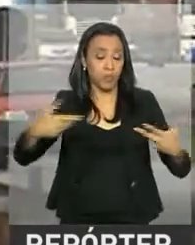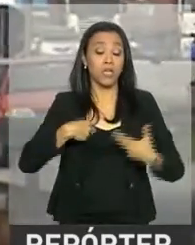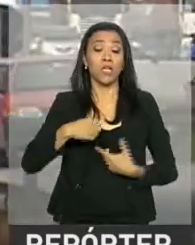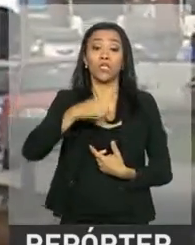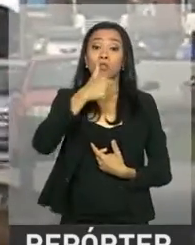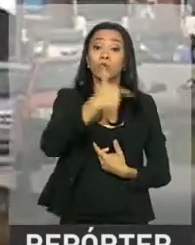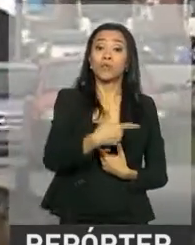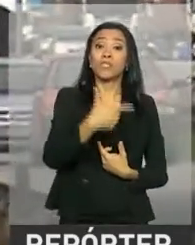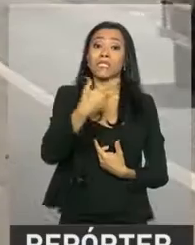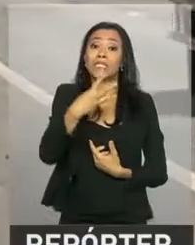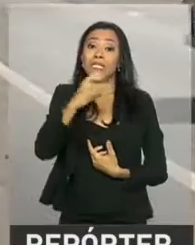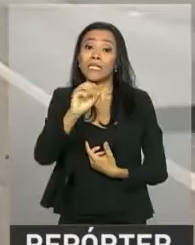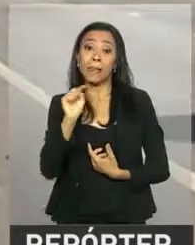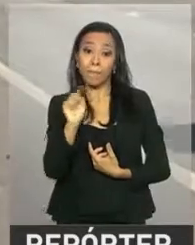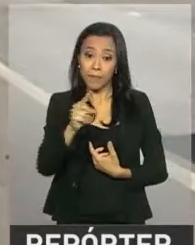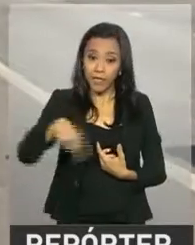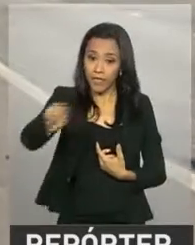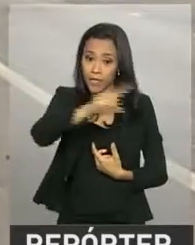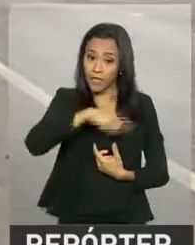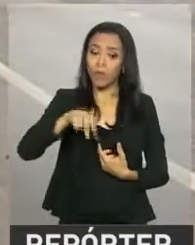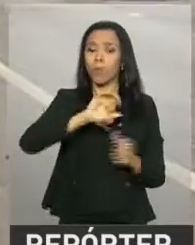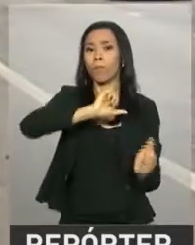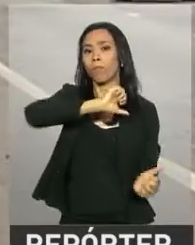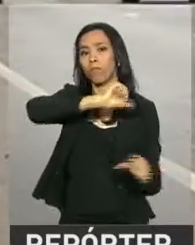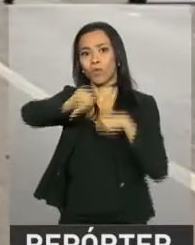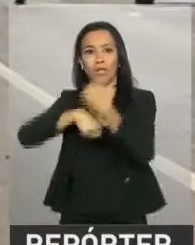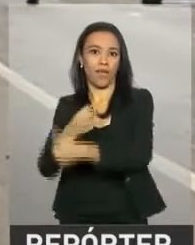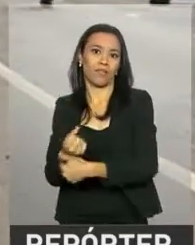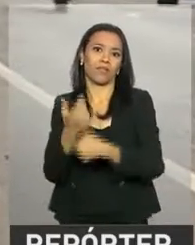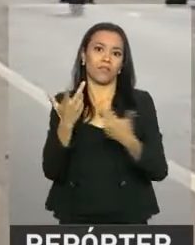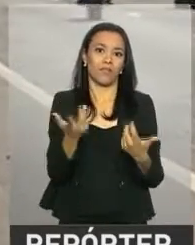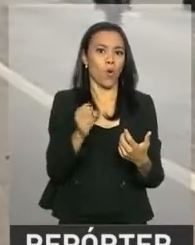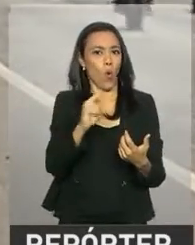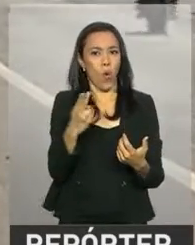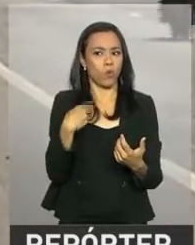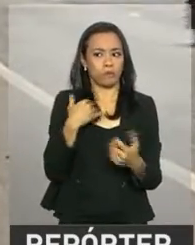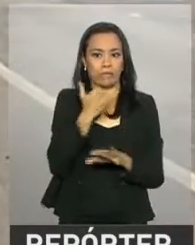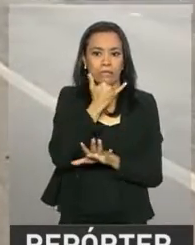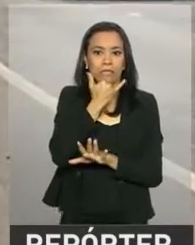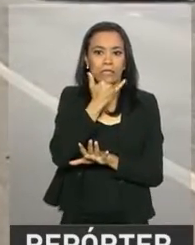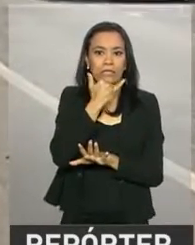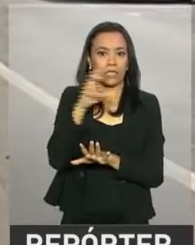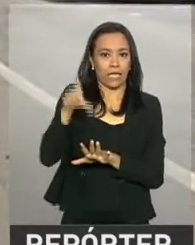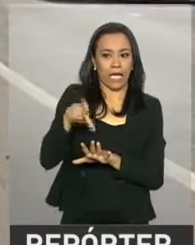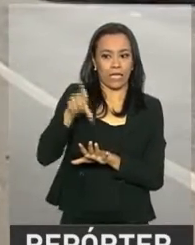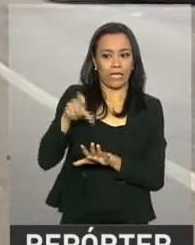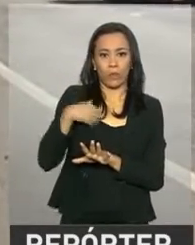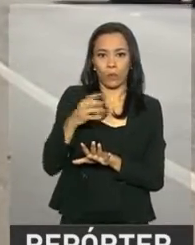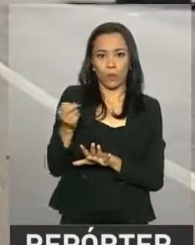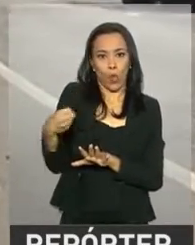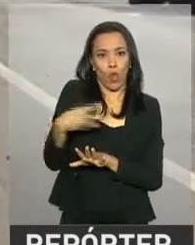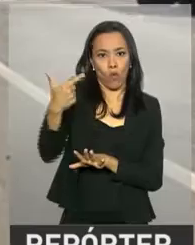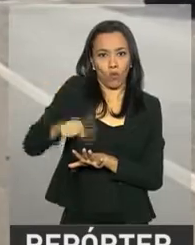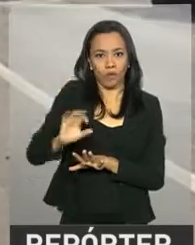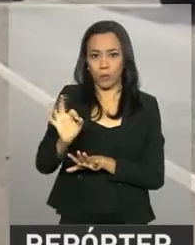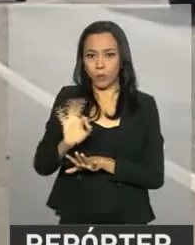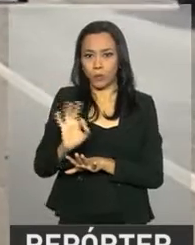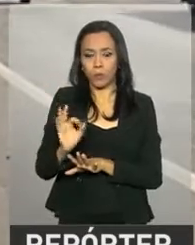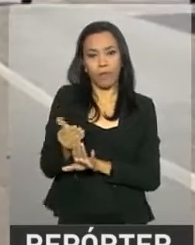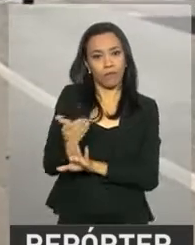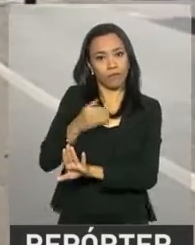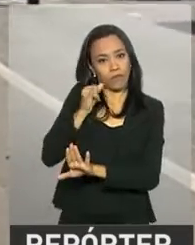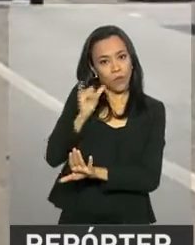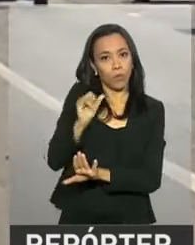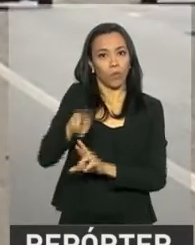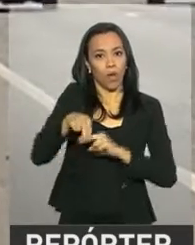motoristas profissionais mudassem de categoria ou não renovassem a carteira nacional de habilitação ainda de acordo com o